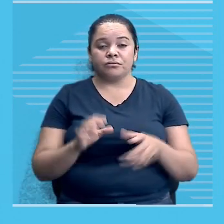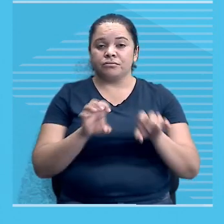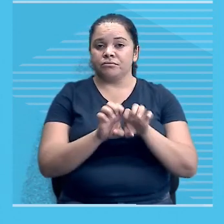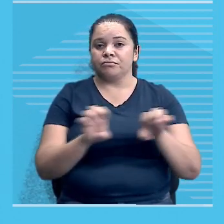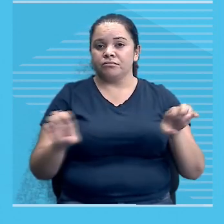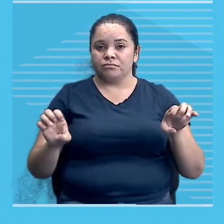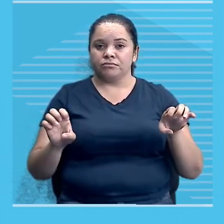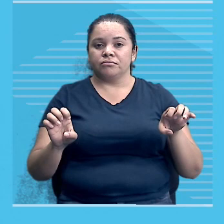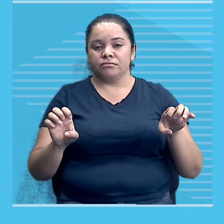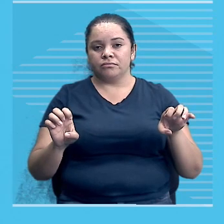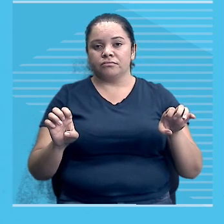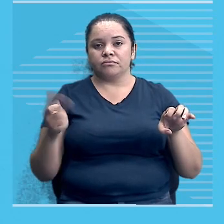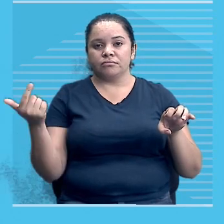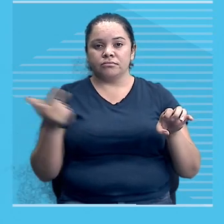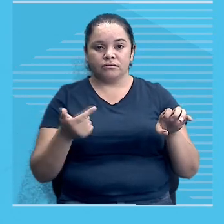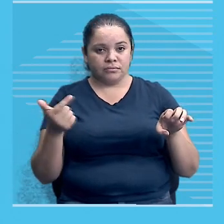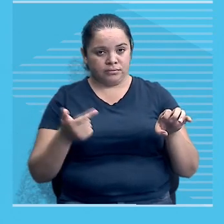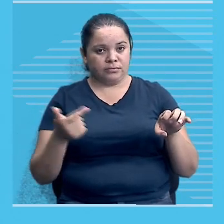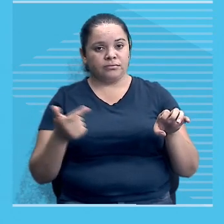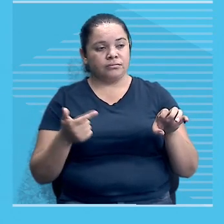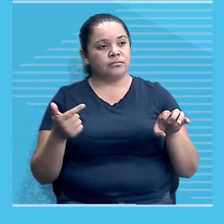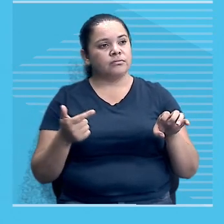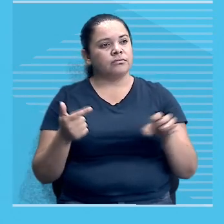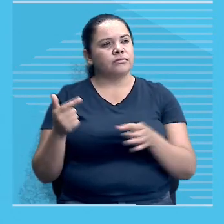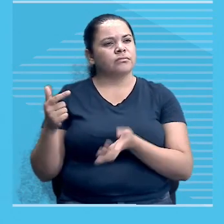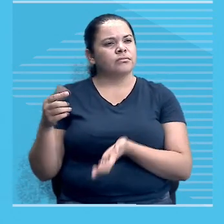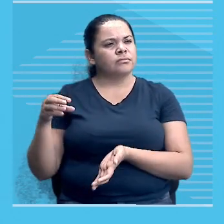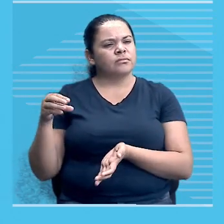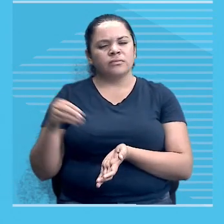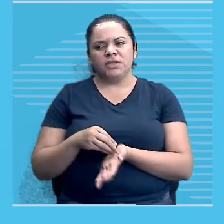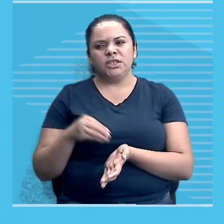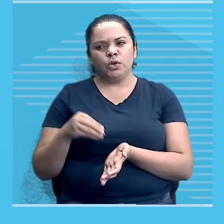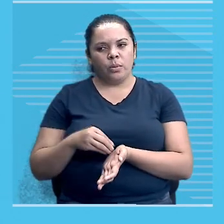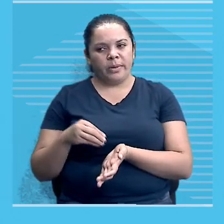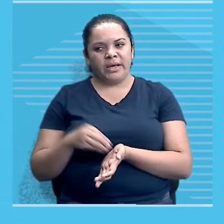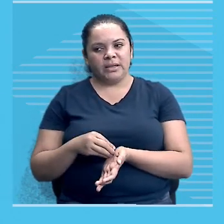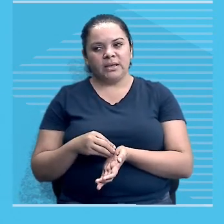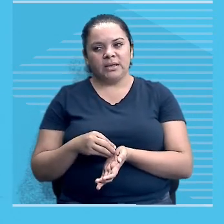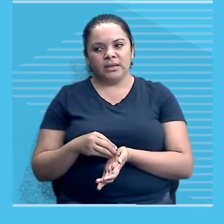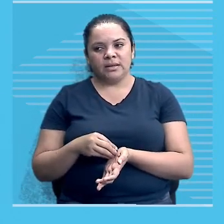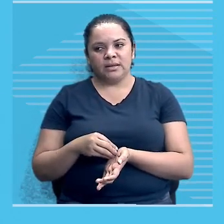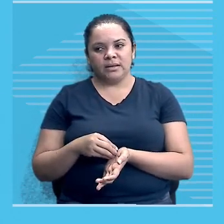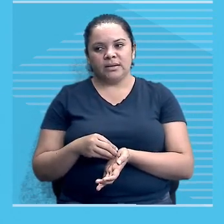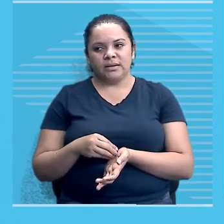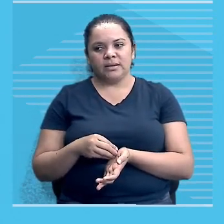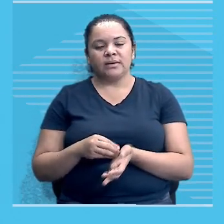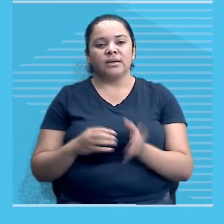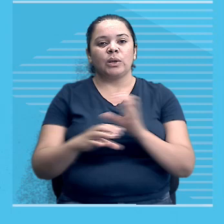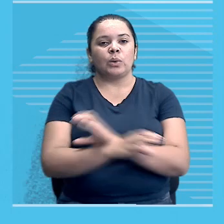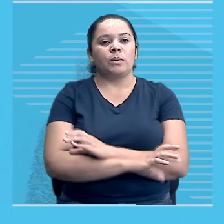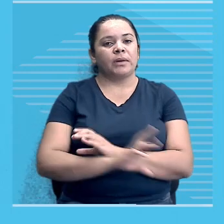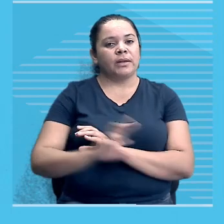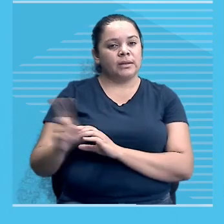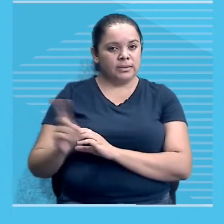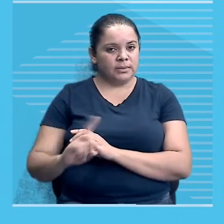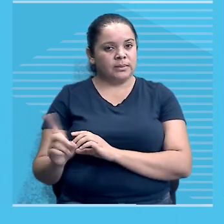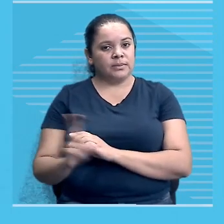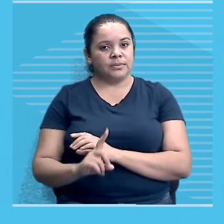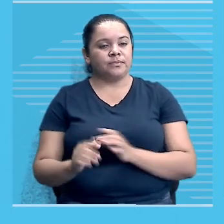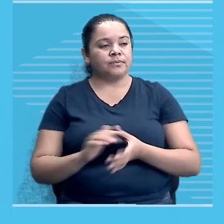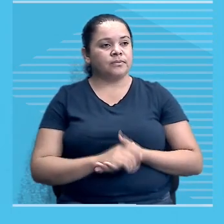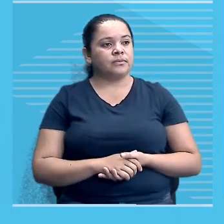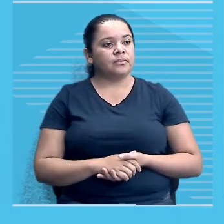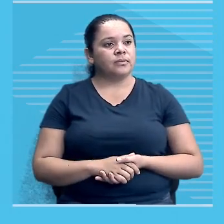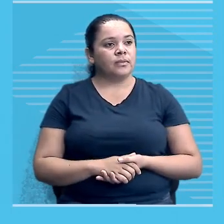do segundo grau né em completa né mas é uma equação do segundo grau Esse é o meu expoente e eu quero que isso aqui